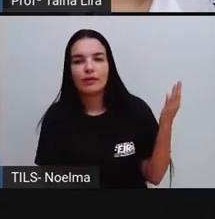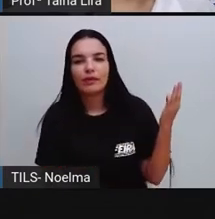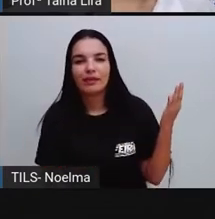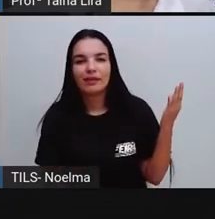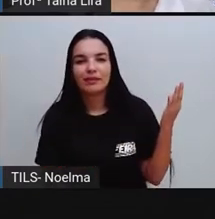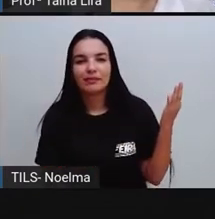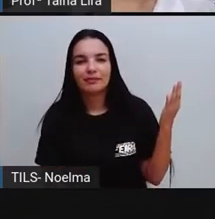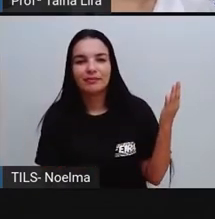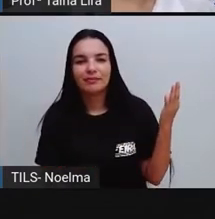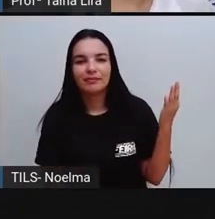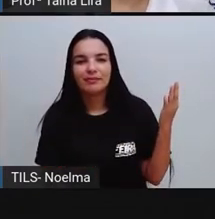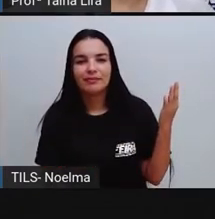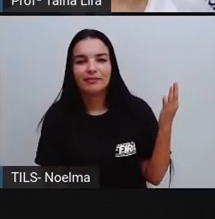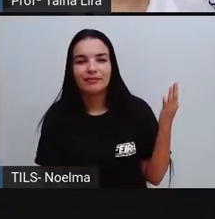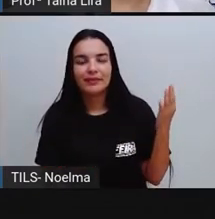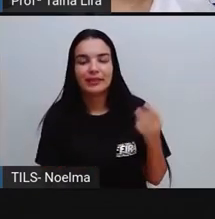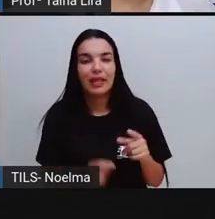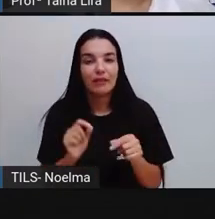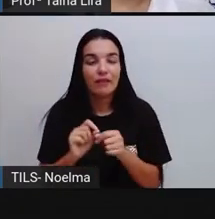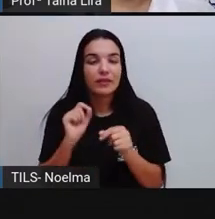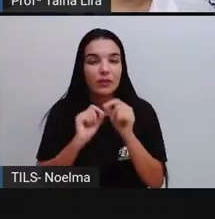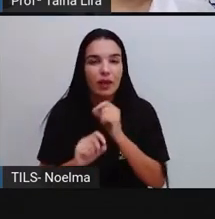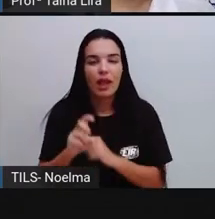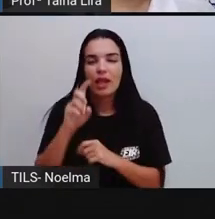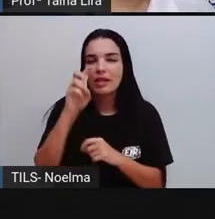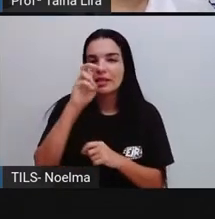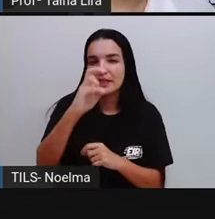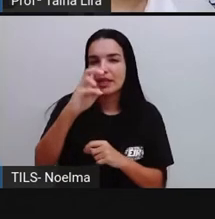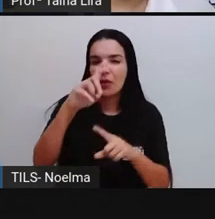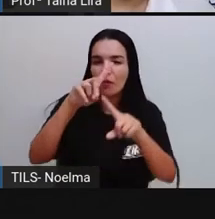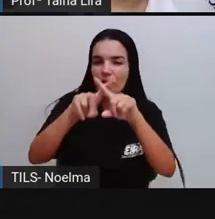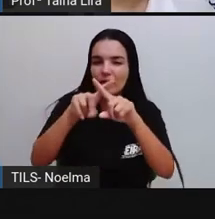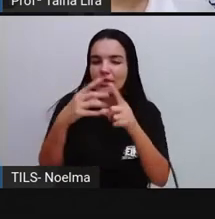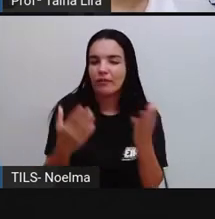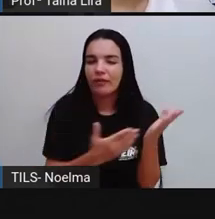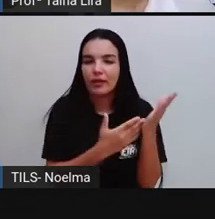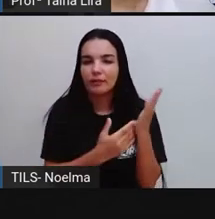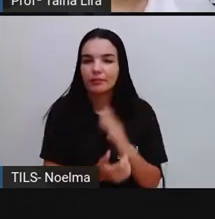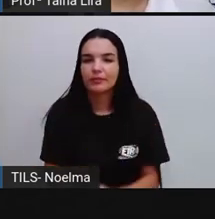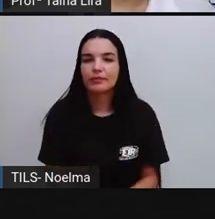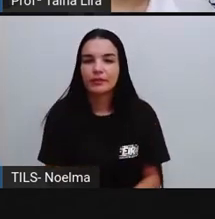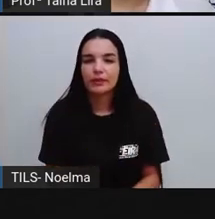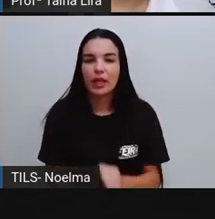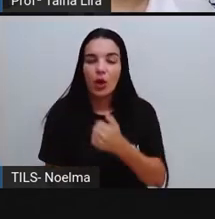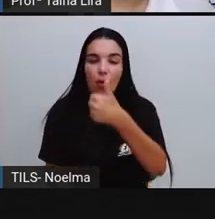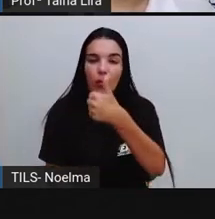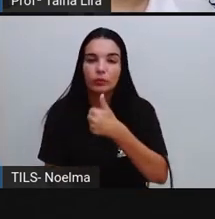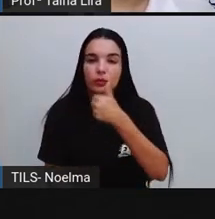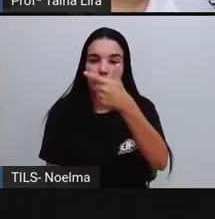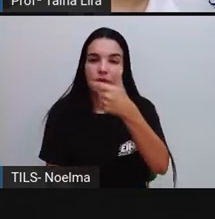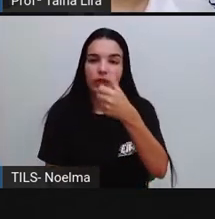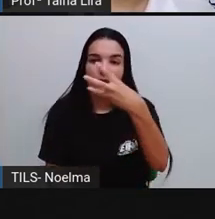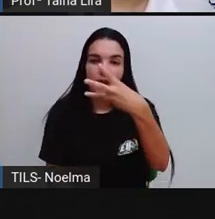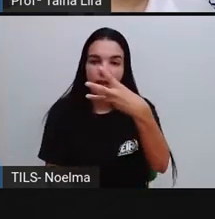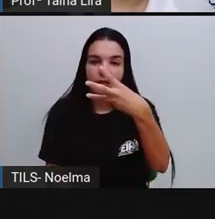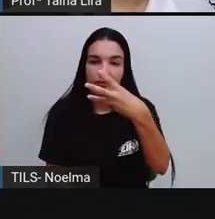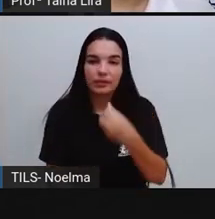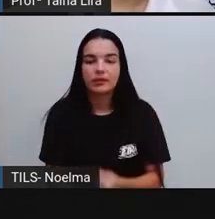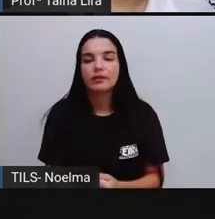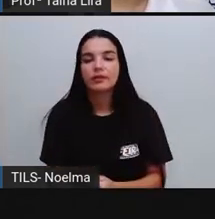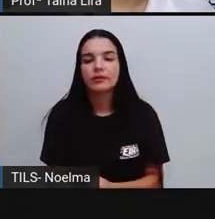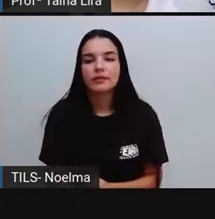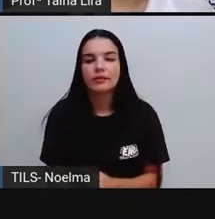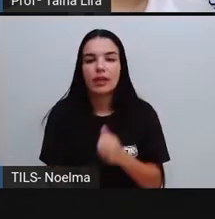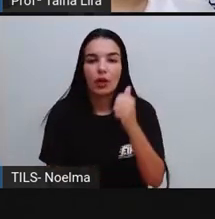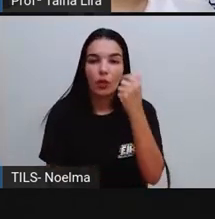é isso 5 vezes, porque são 5 alunos. Então, vamos contar? 1, 2, 3,